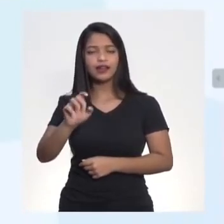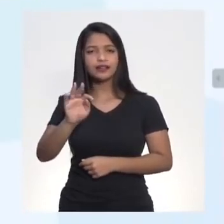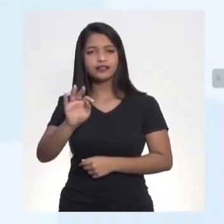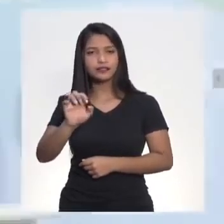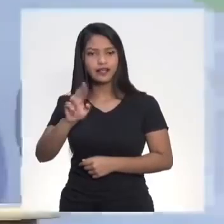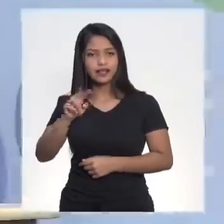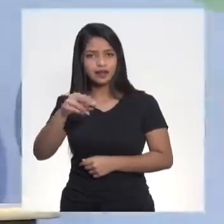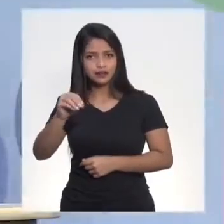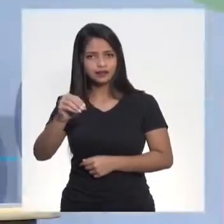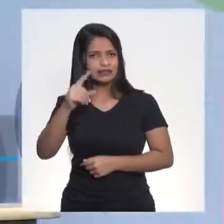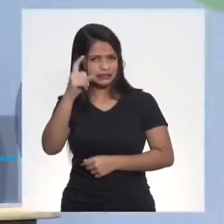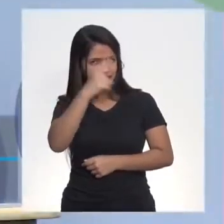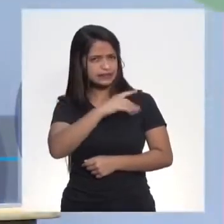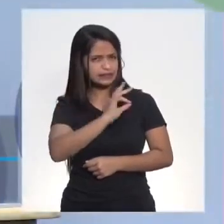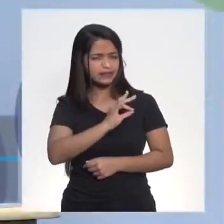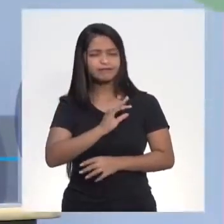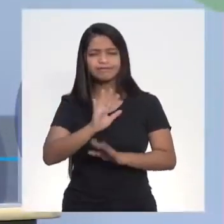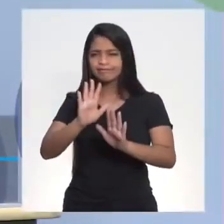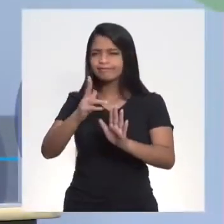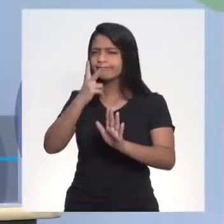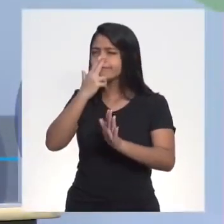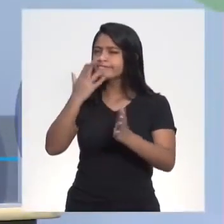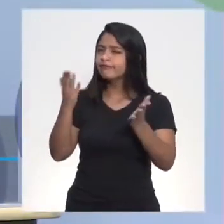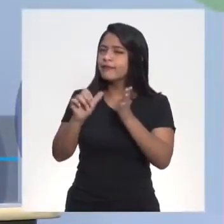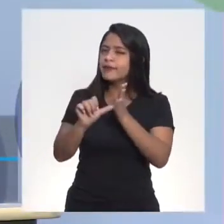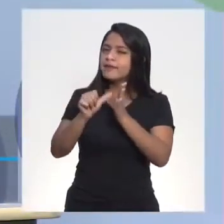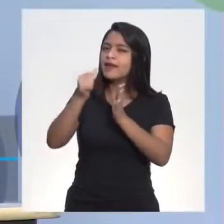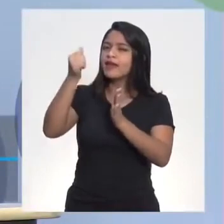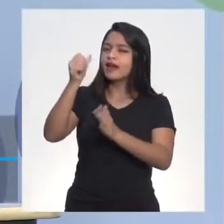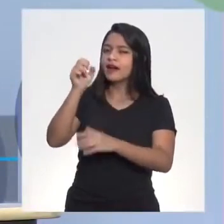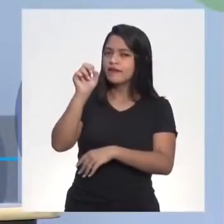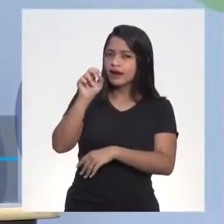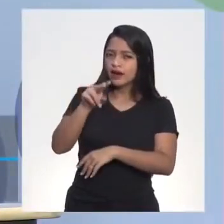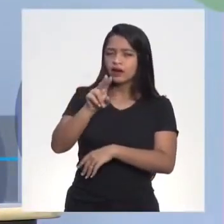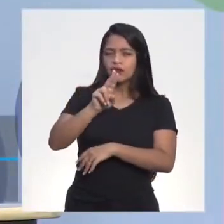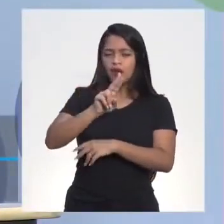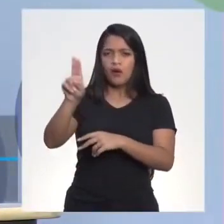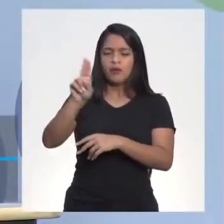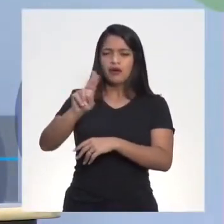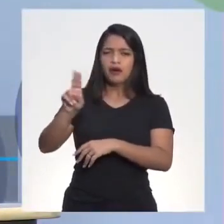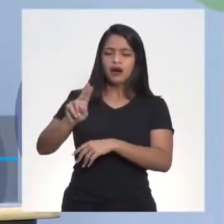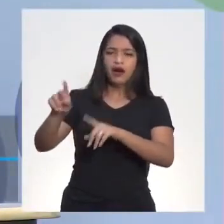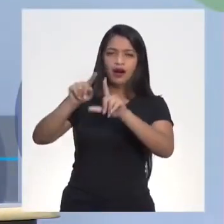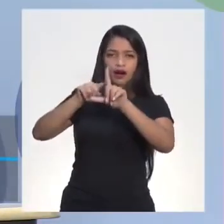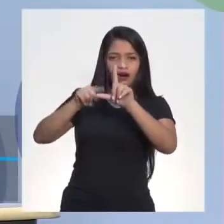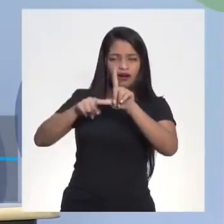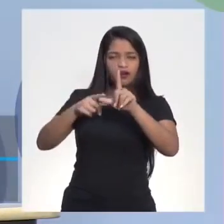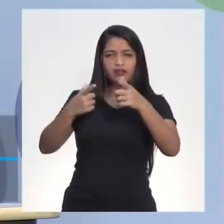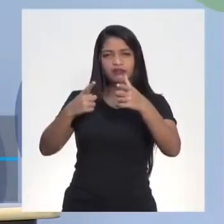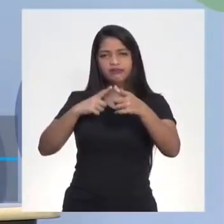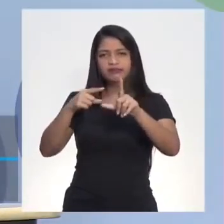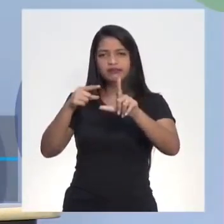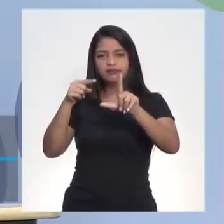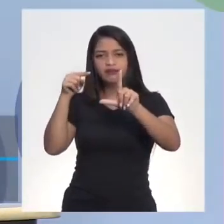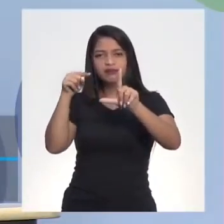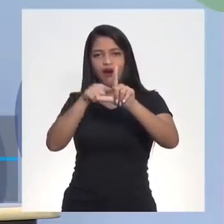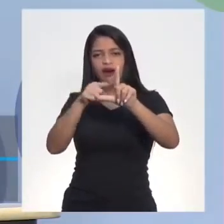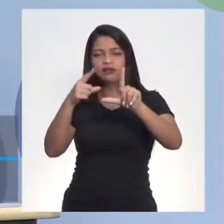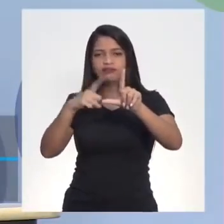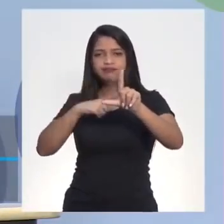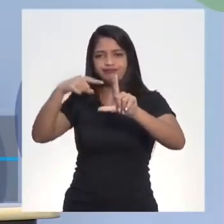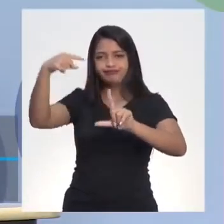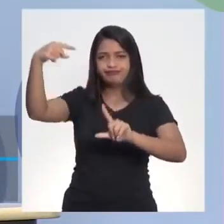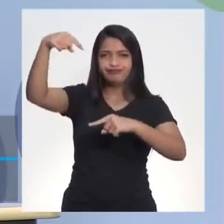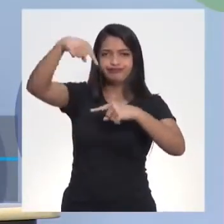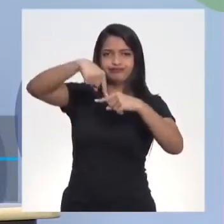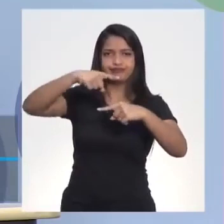contato, até por conta das nomenclaturas, essa identificação dos ângulos em relação às paralelas e à transversal,